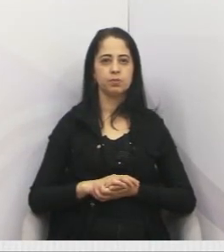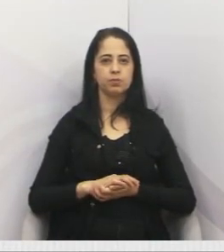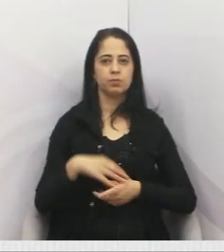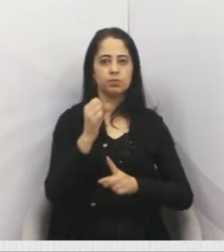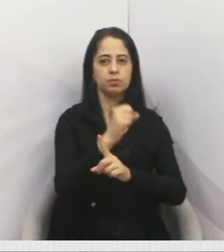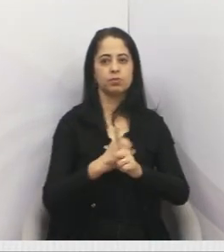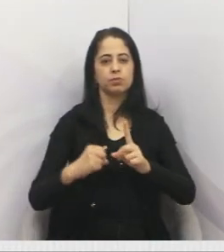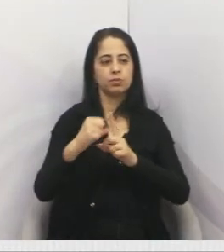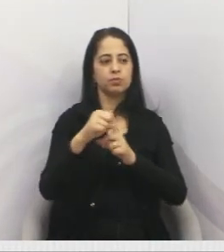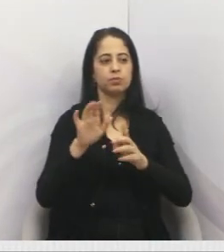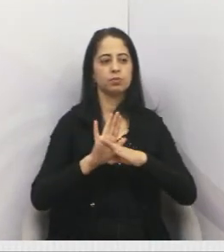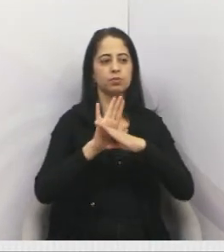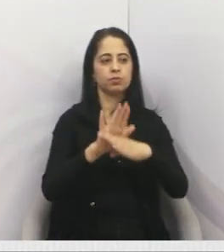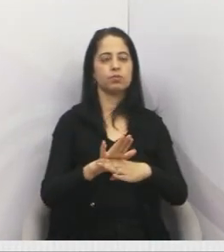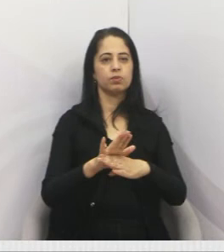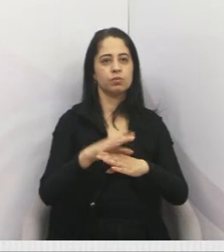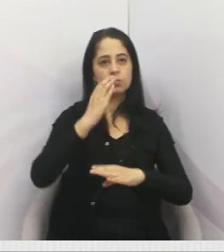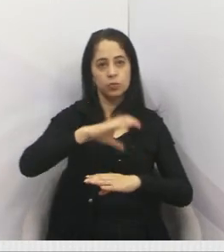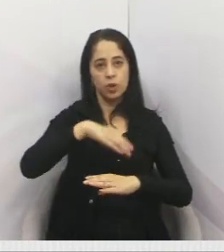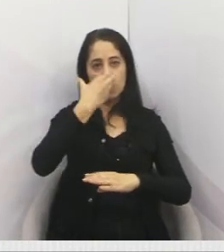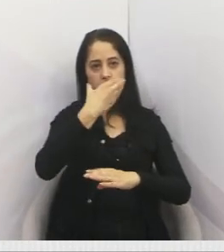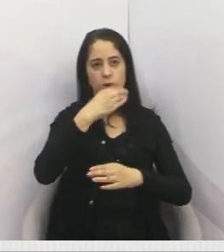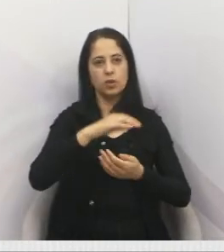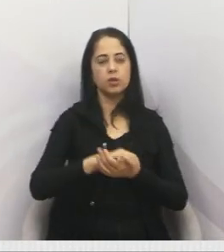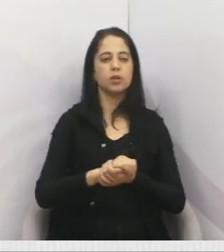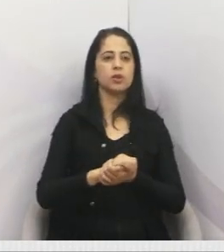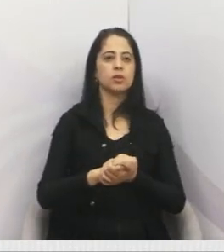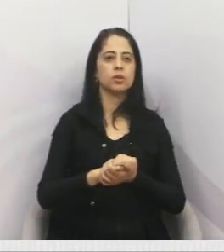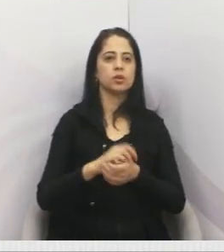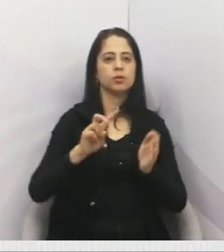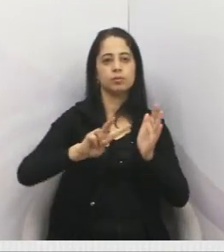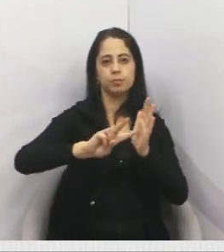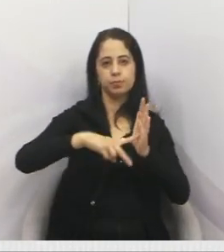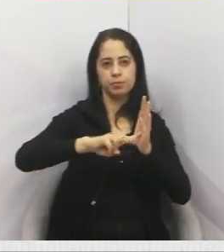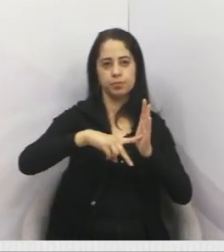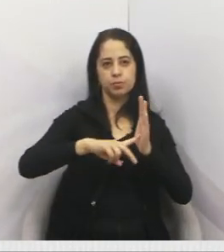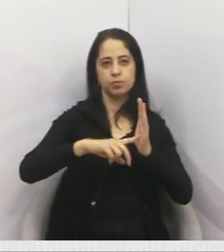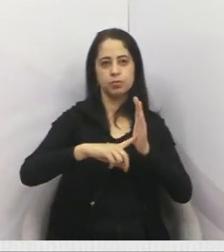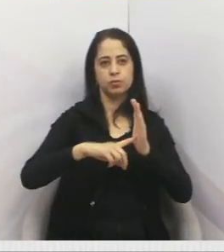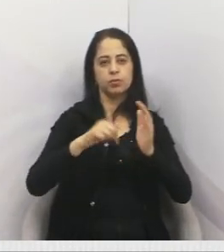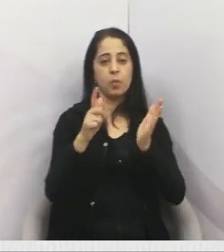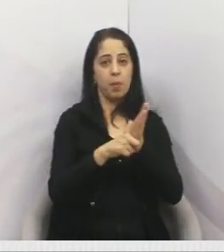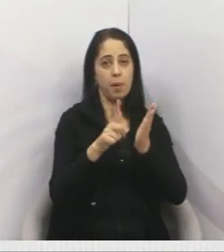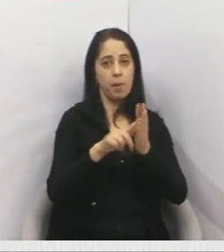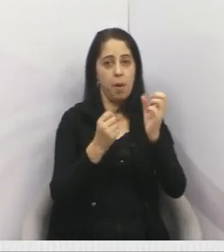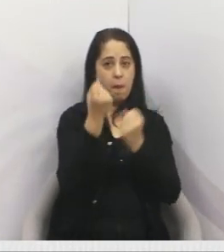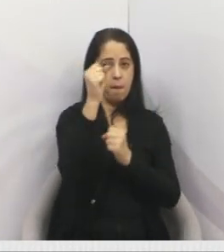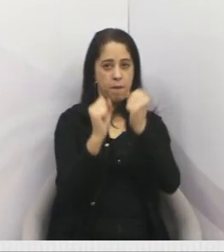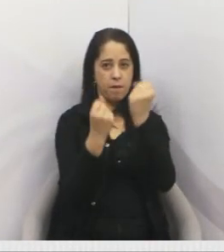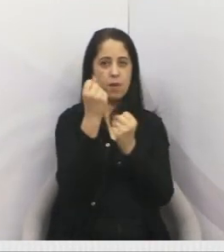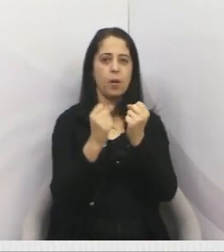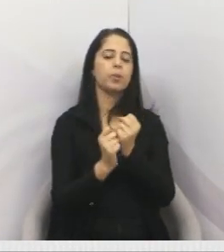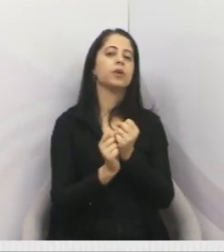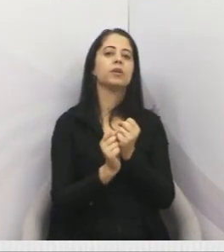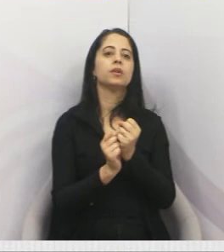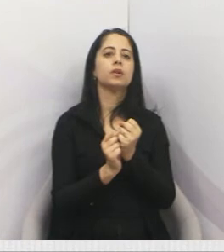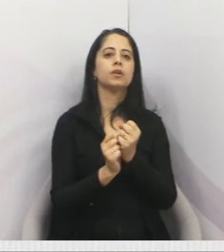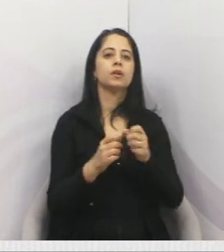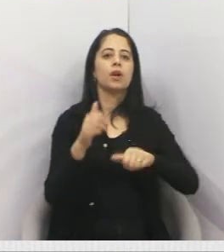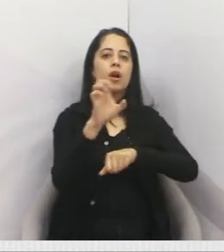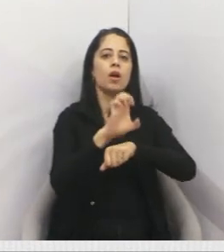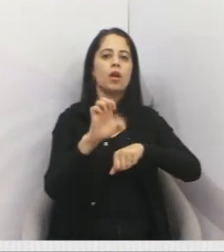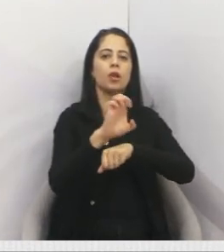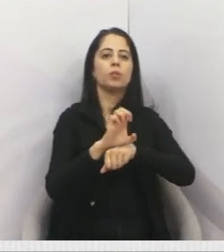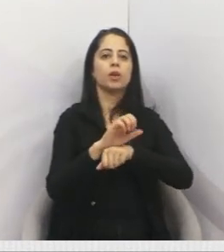Movimentos populares, Jardim Paraíso e Jardim Holanda, entidade de classe sindical, Sindicato dos Papeleiros, empresas e entidades profissionais,